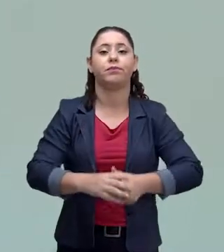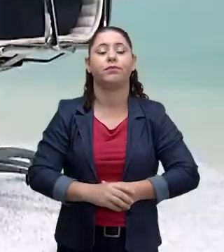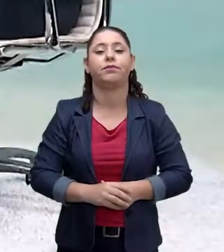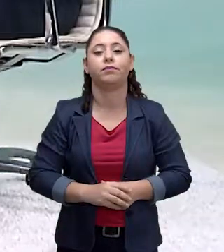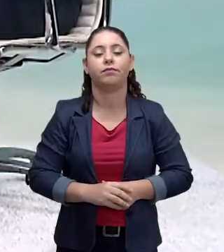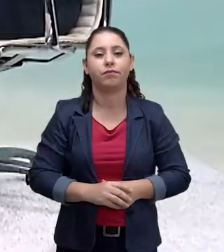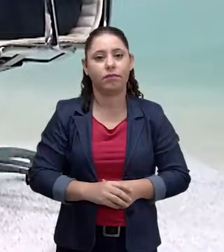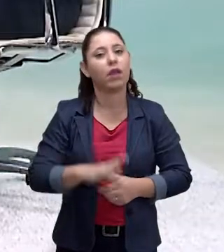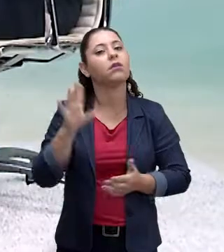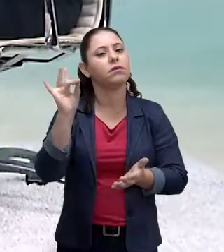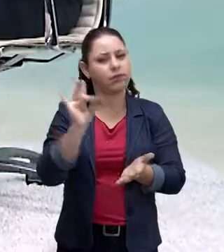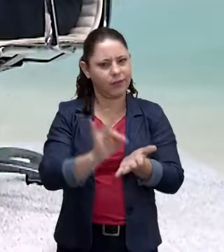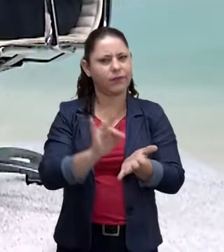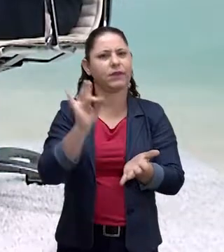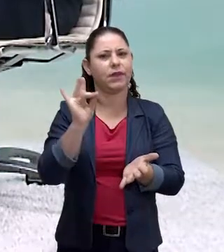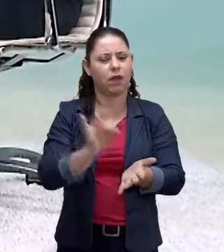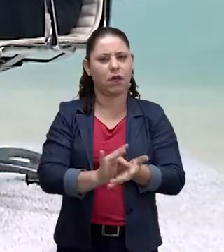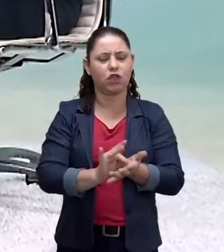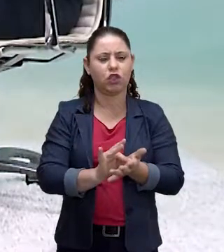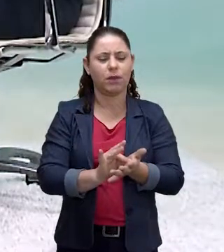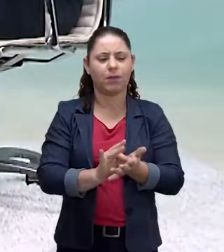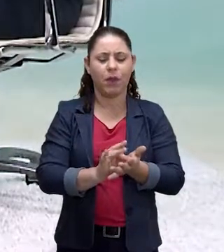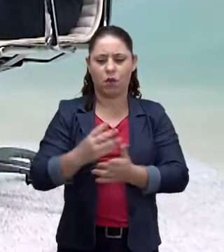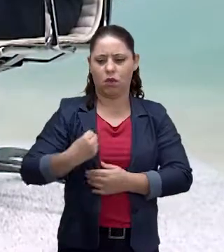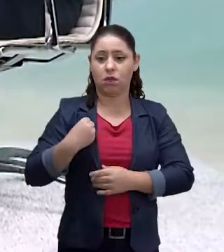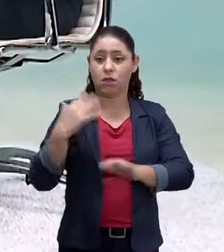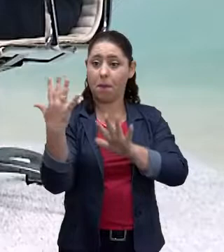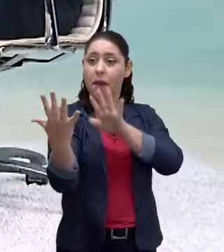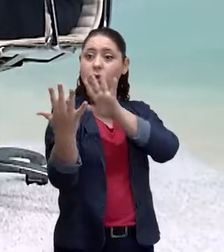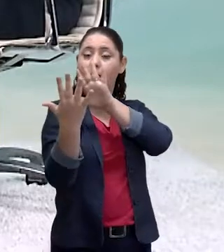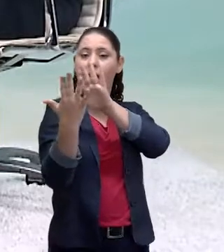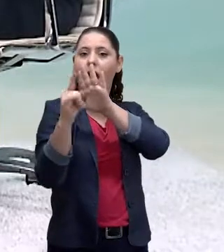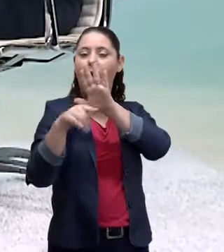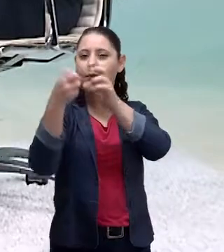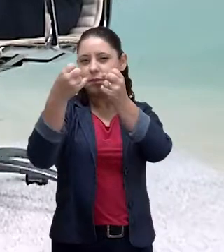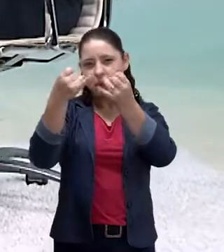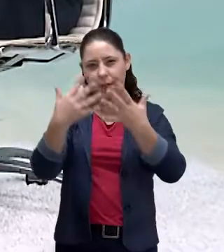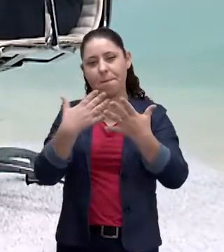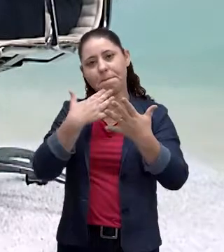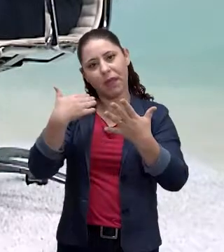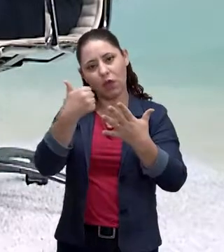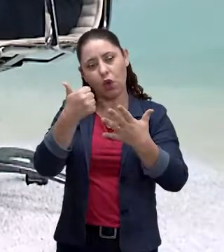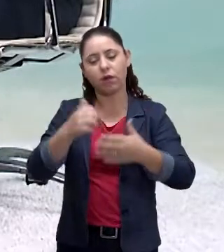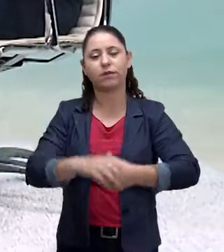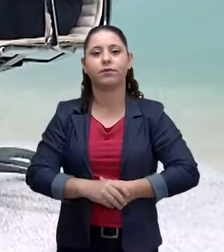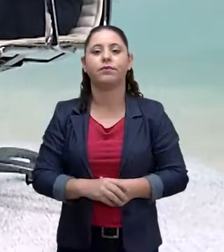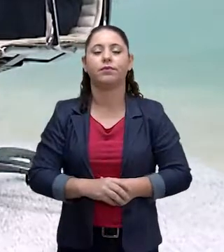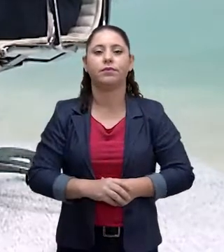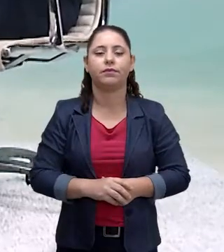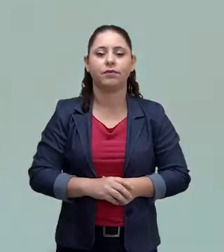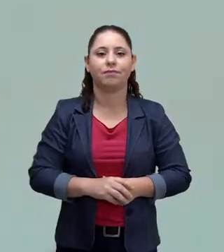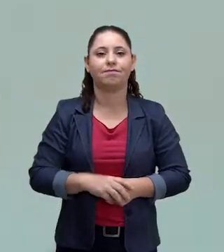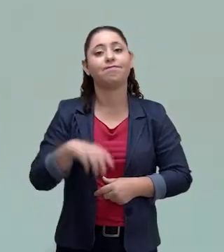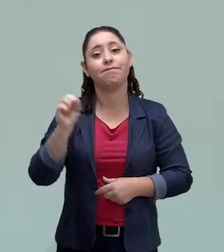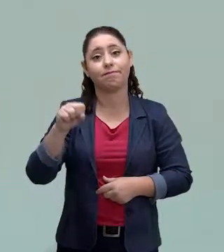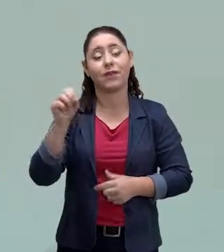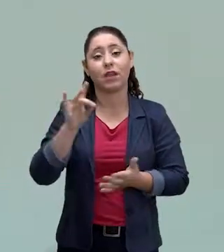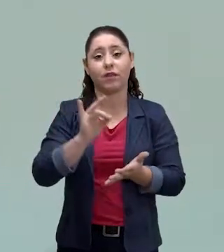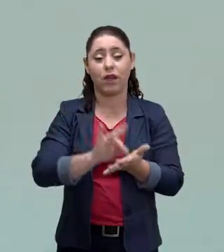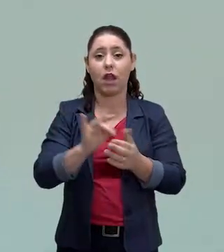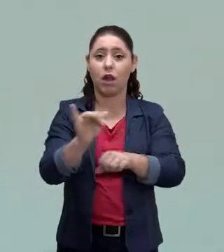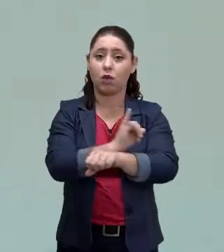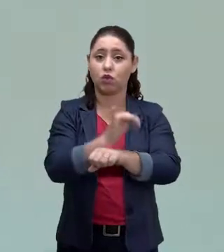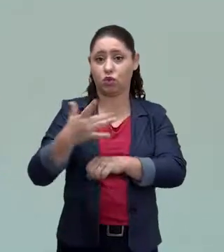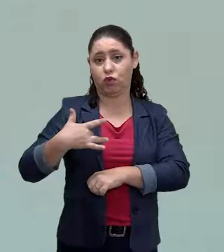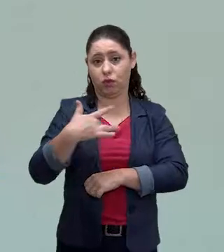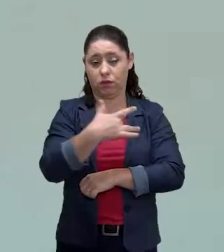atendimento. Realmente, esse atendimento cara a cara, né, ele fica mais explicativo, né? Rende mais? Sim, na verdade,